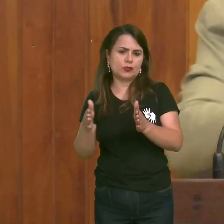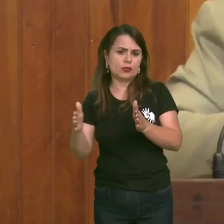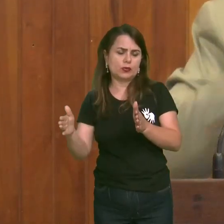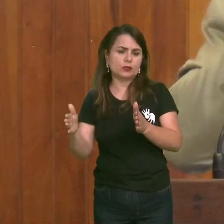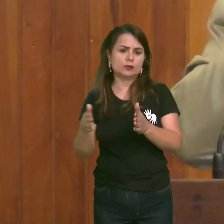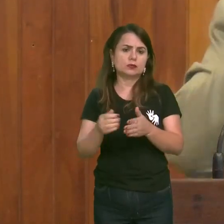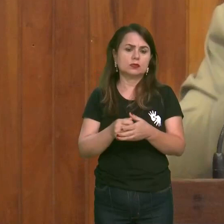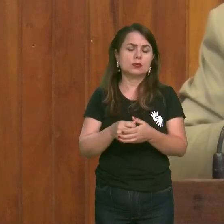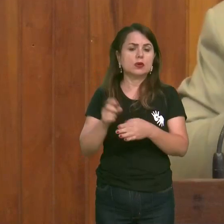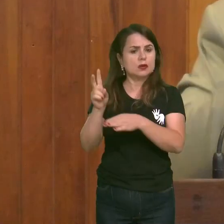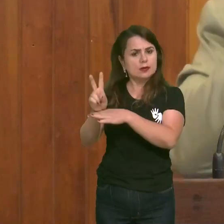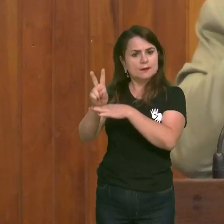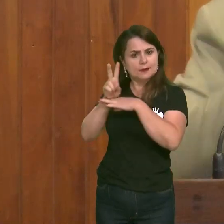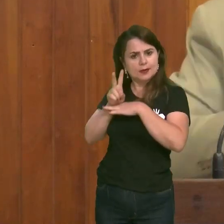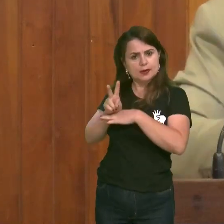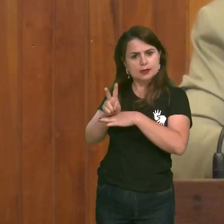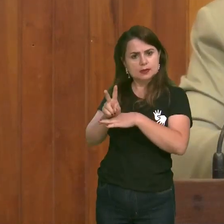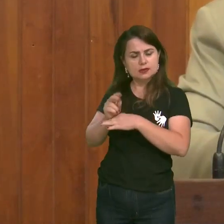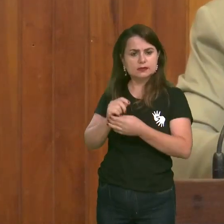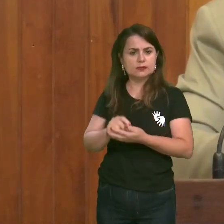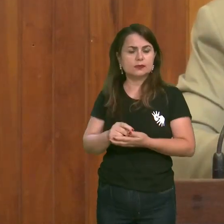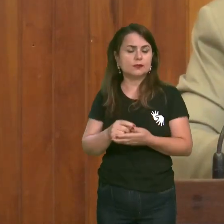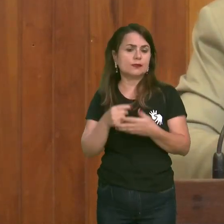consignado etc então